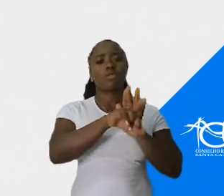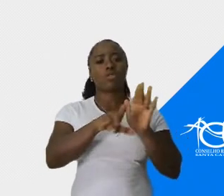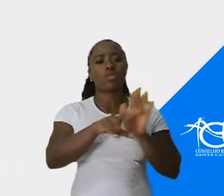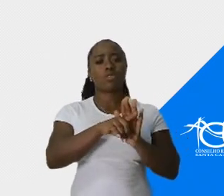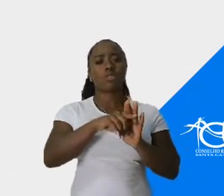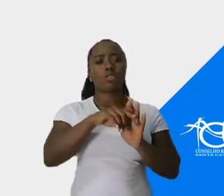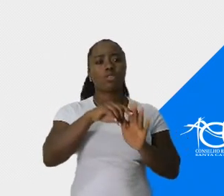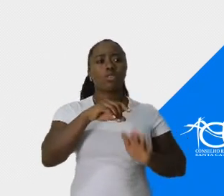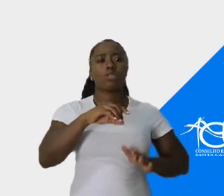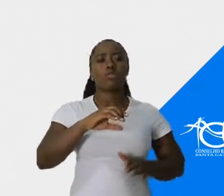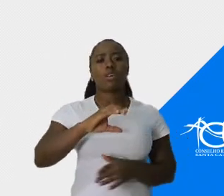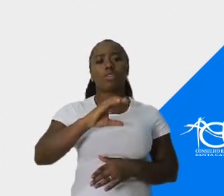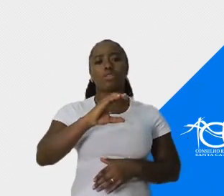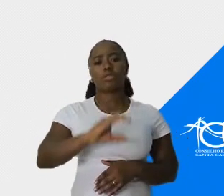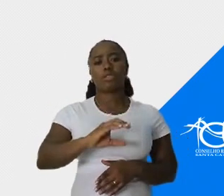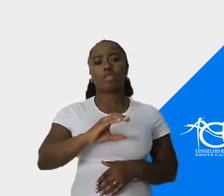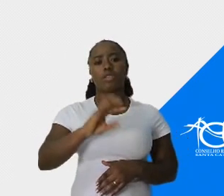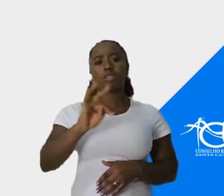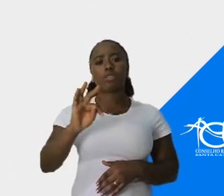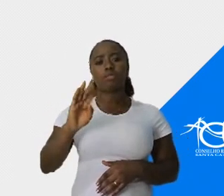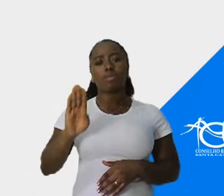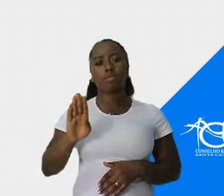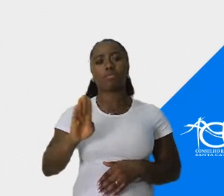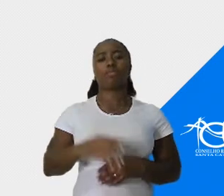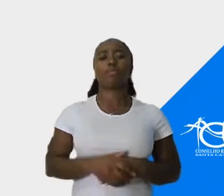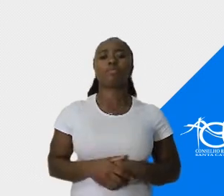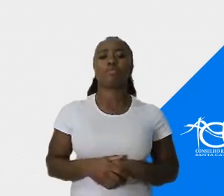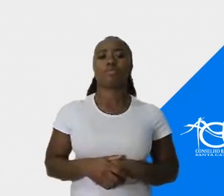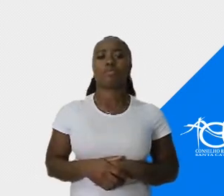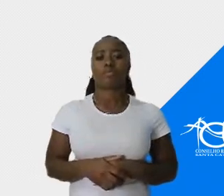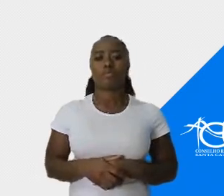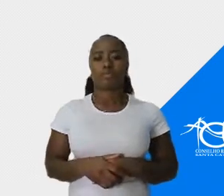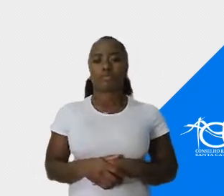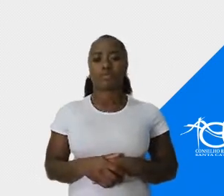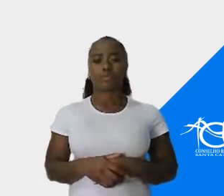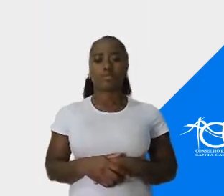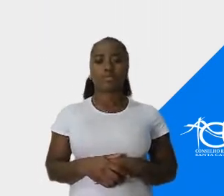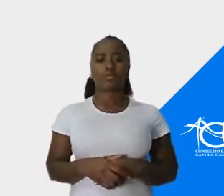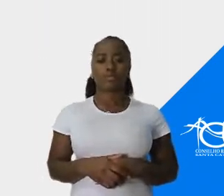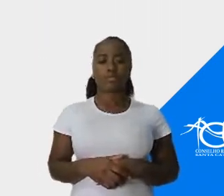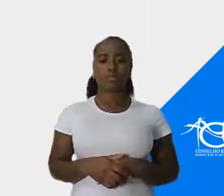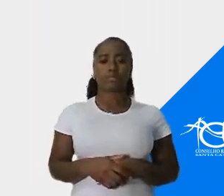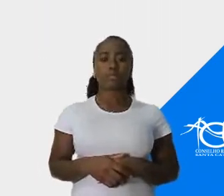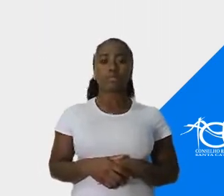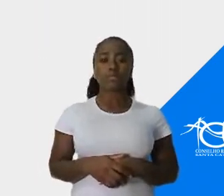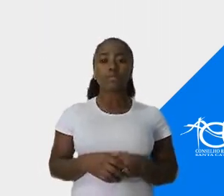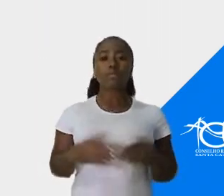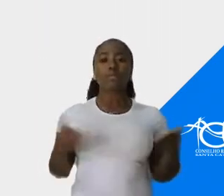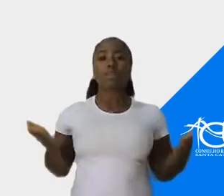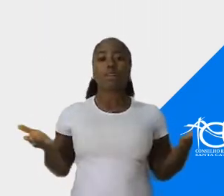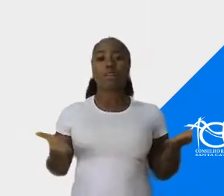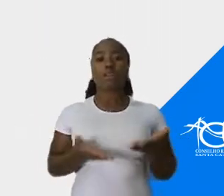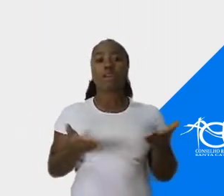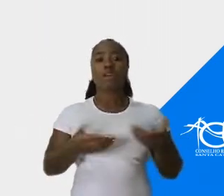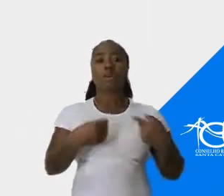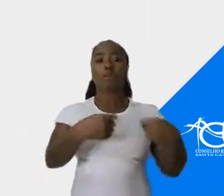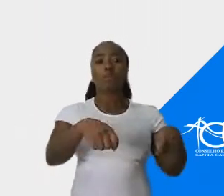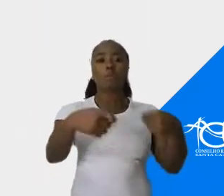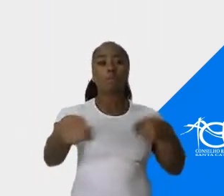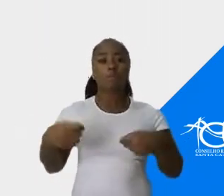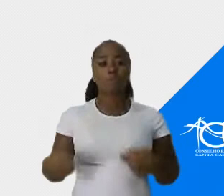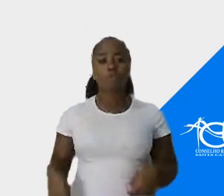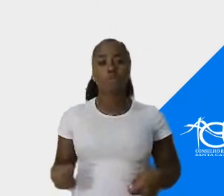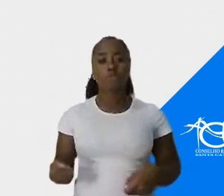que nos impõe, portanto, essas novas demandas de avaliação relacionadas às demandas que já existiam